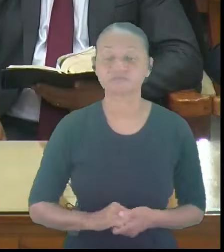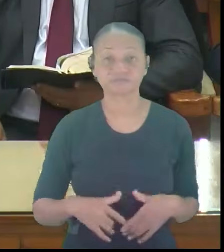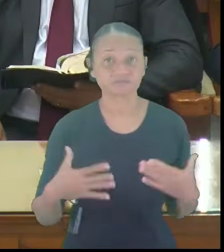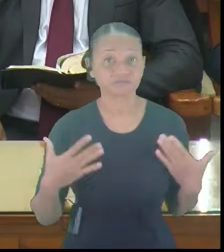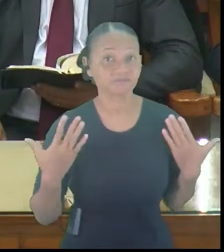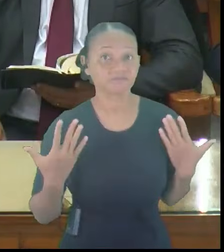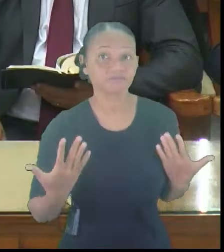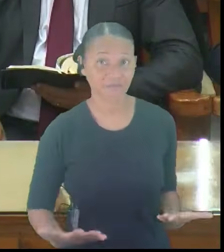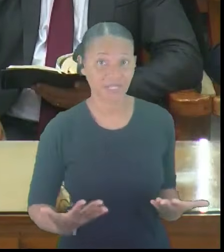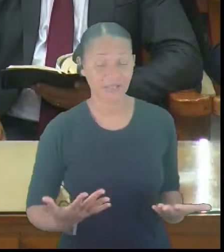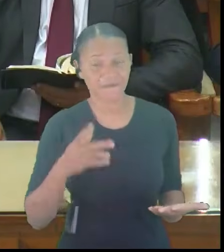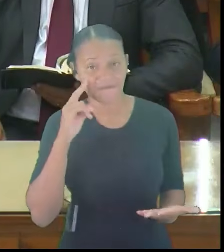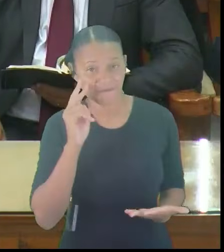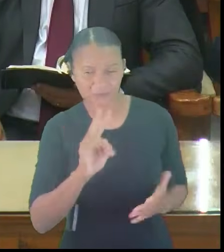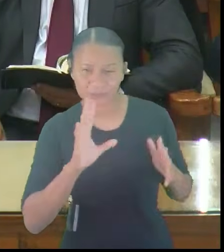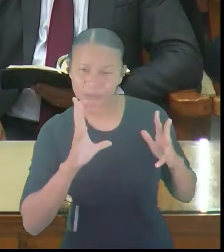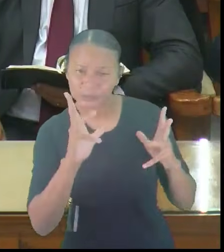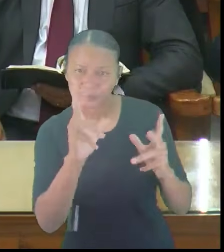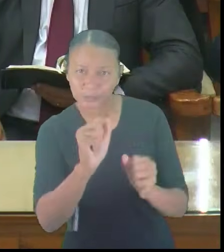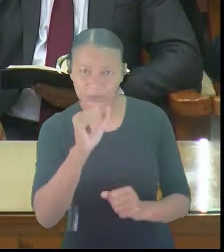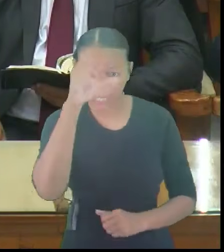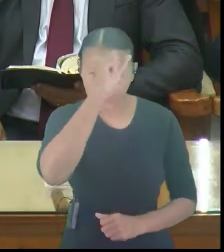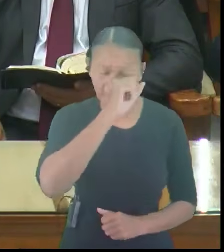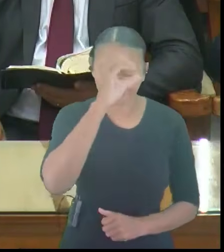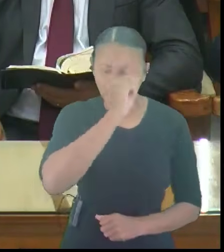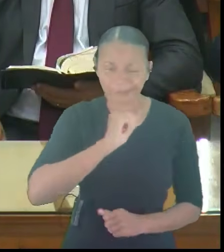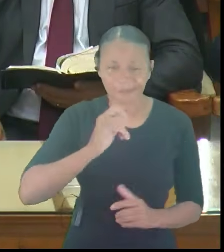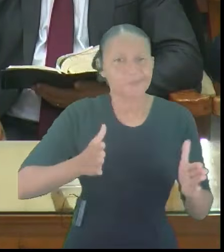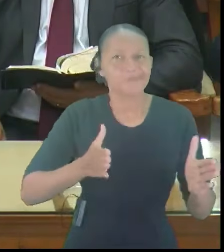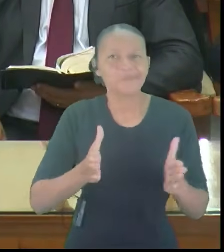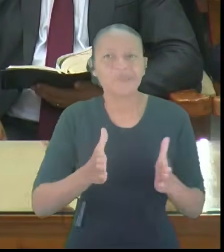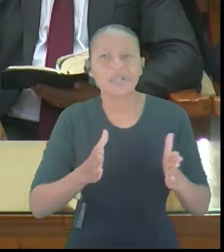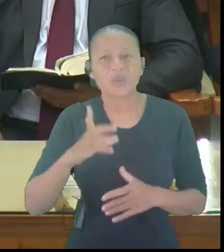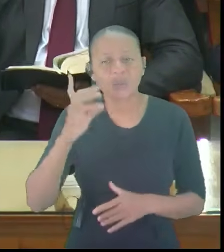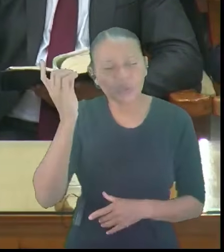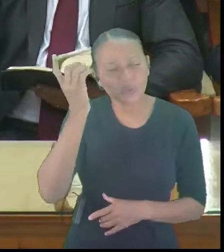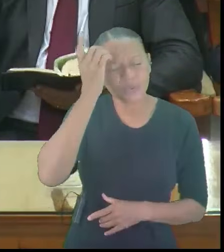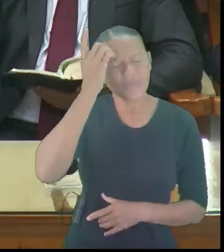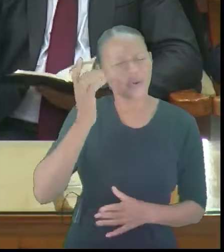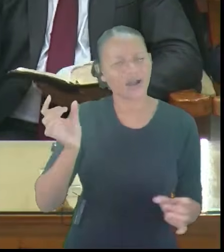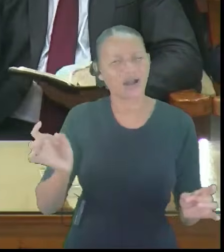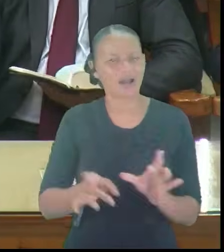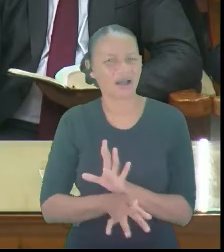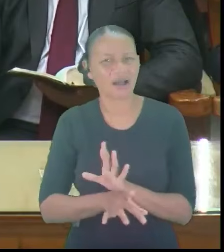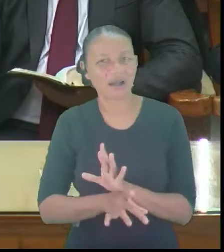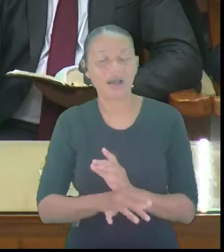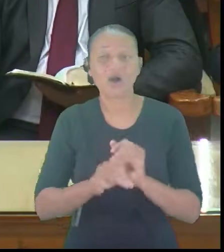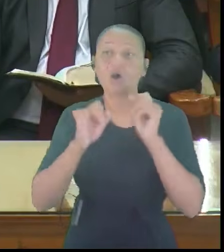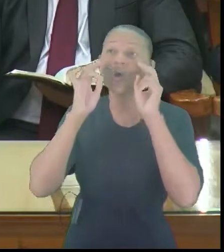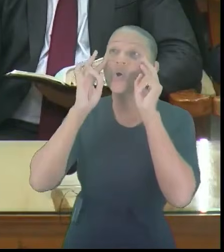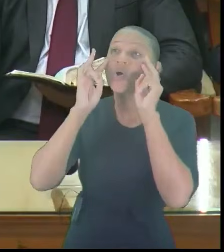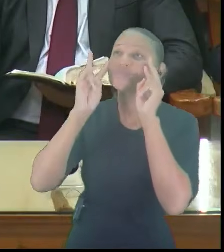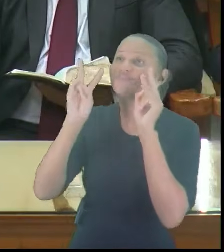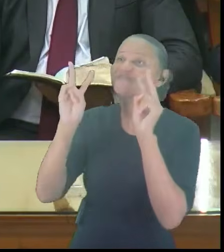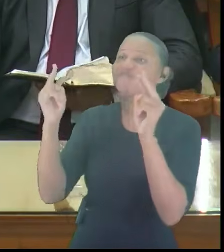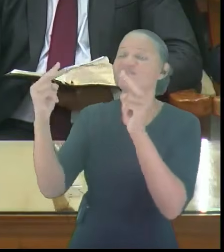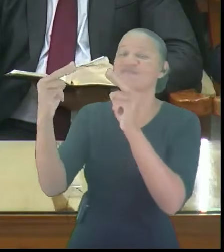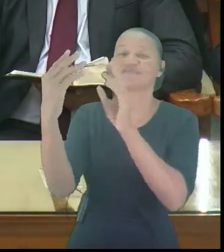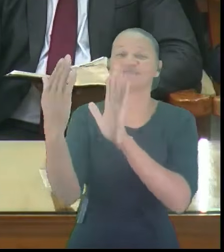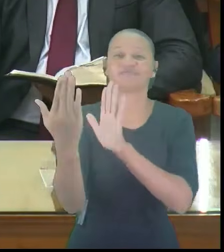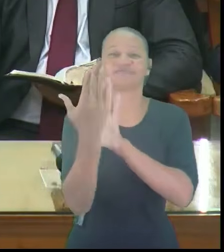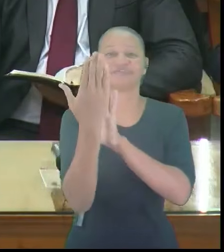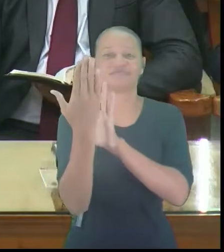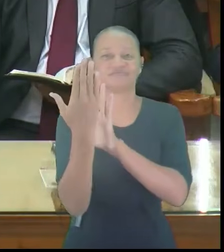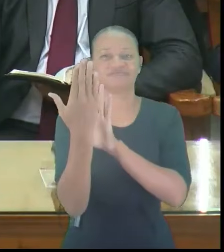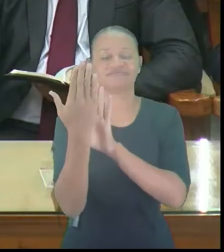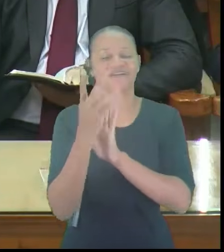Então, vamos ver se todos aprenderam. Quando é que os dons cessarão? Quando é que os dons cessarão? Quando nós virmos o Senhor face a face.